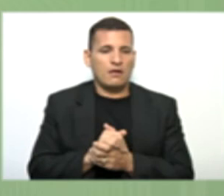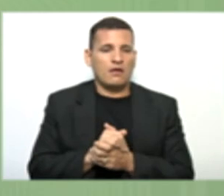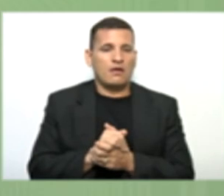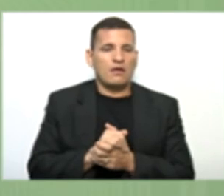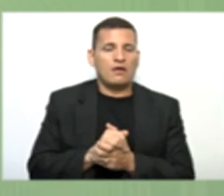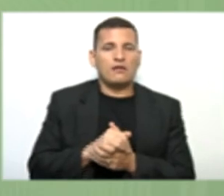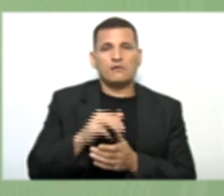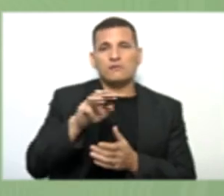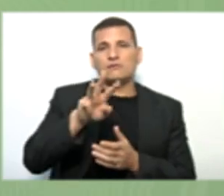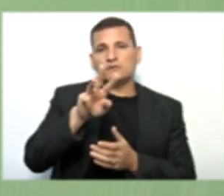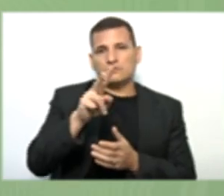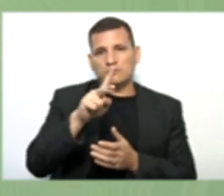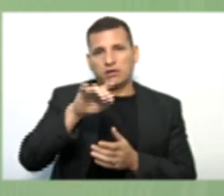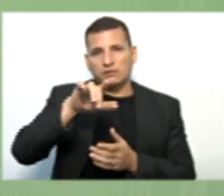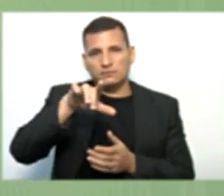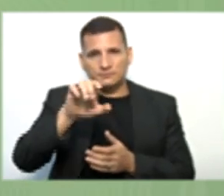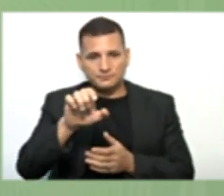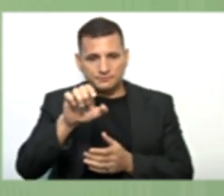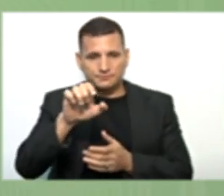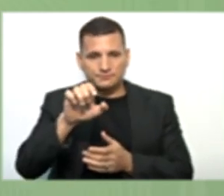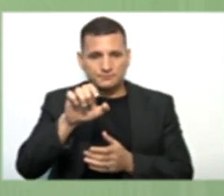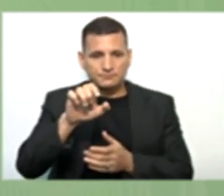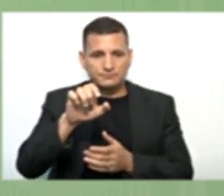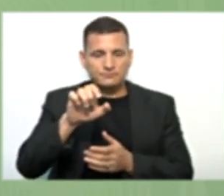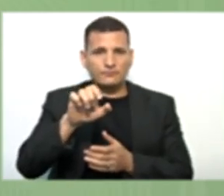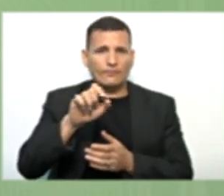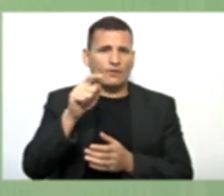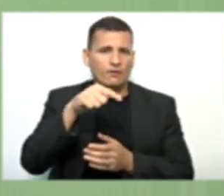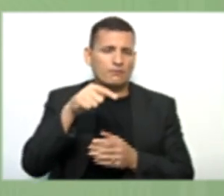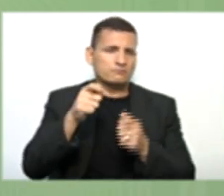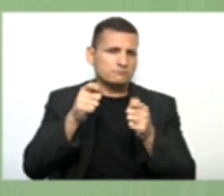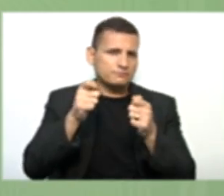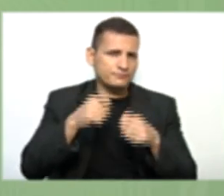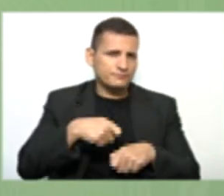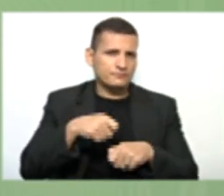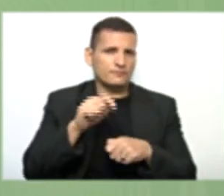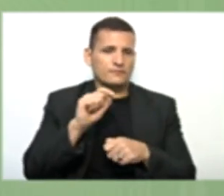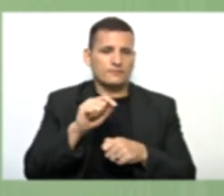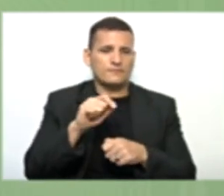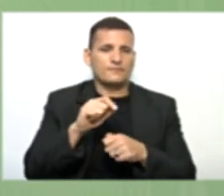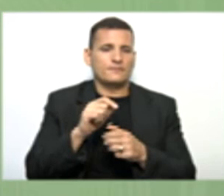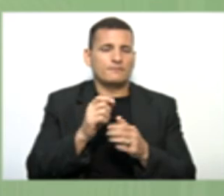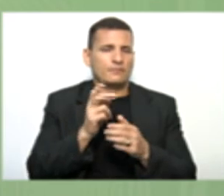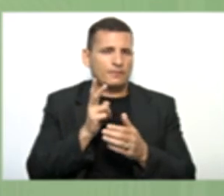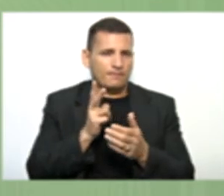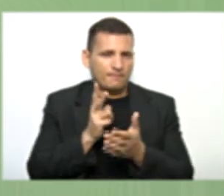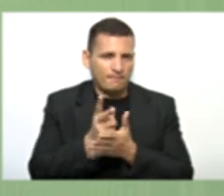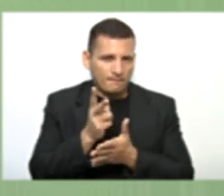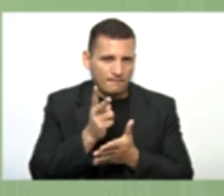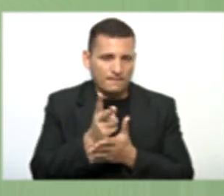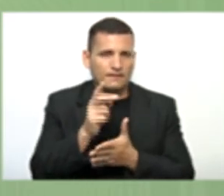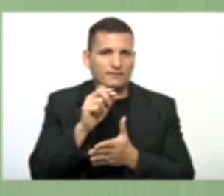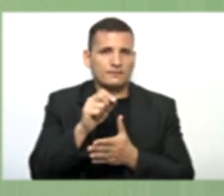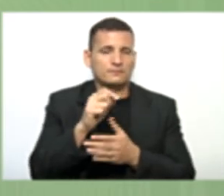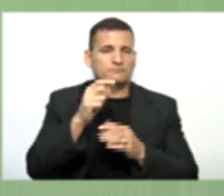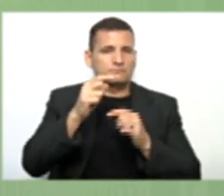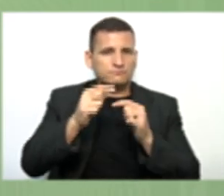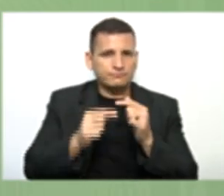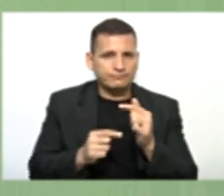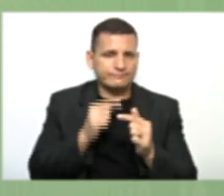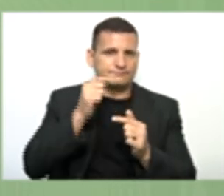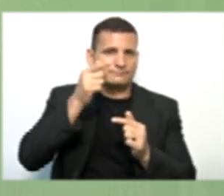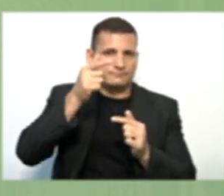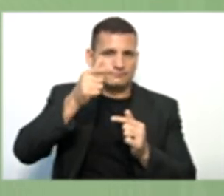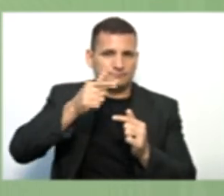laço while, tá? Permite que criemos sempre uma